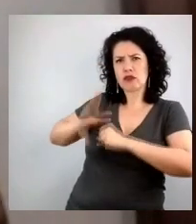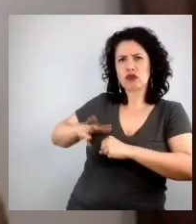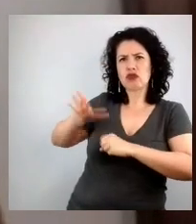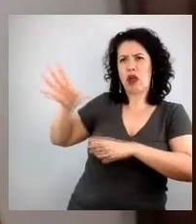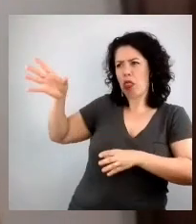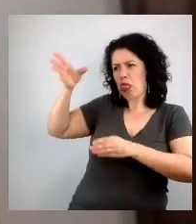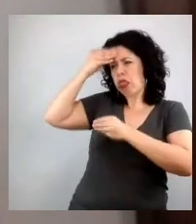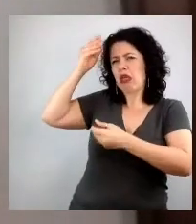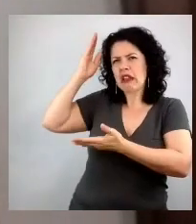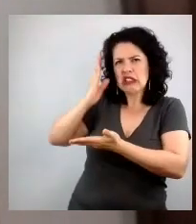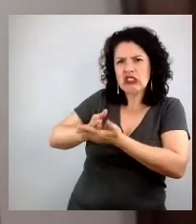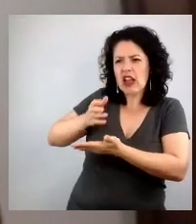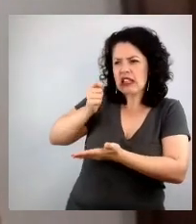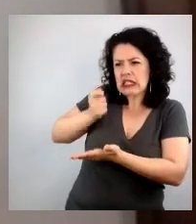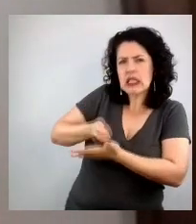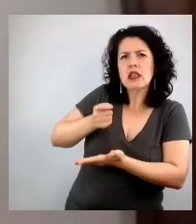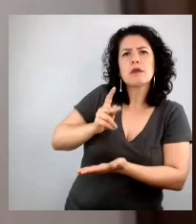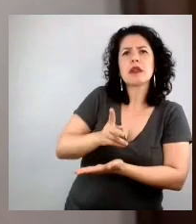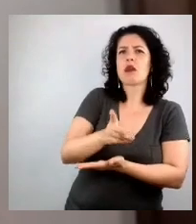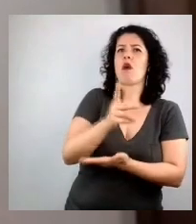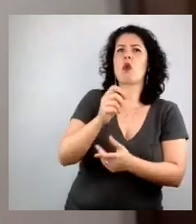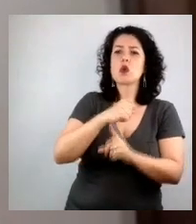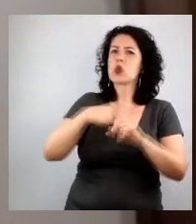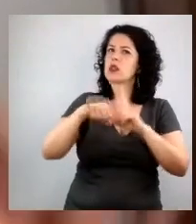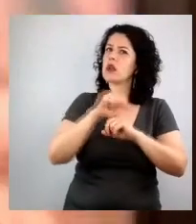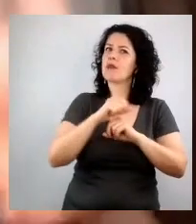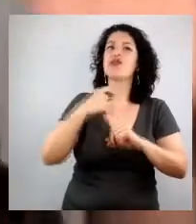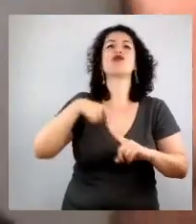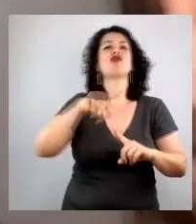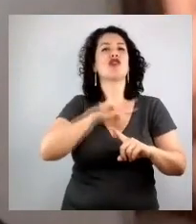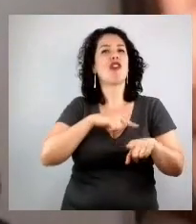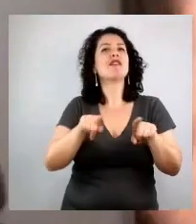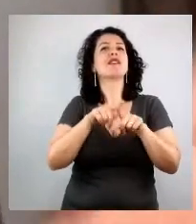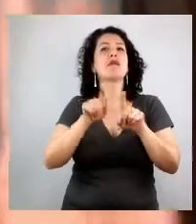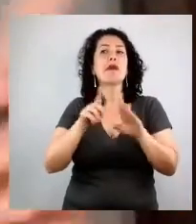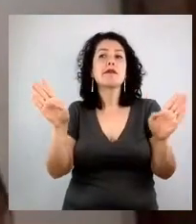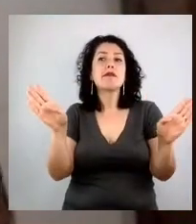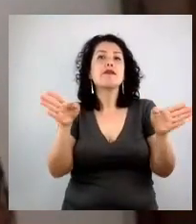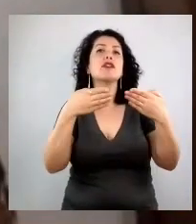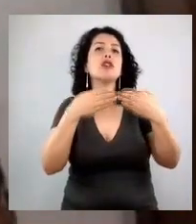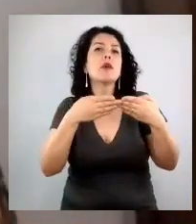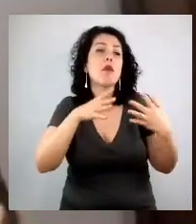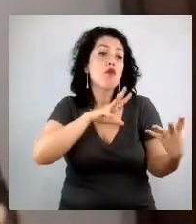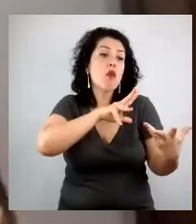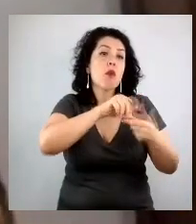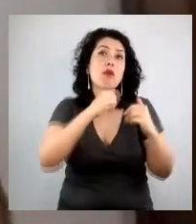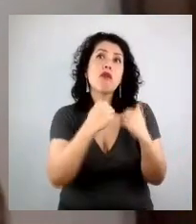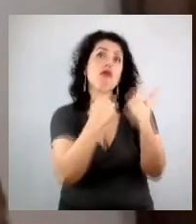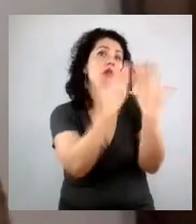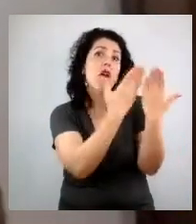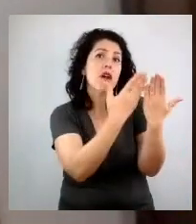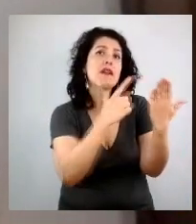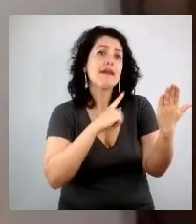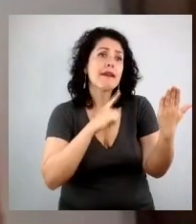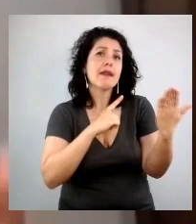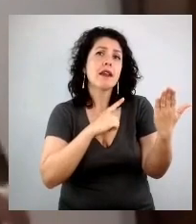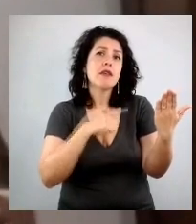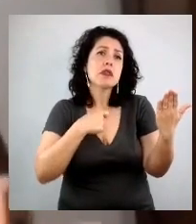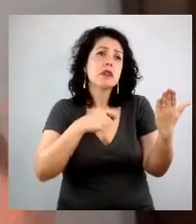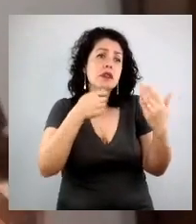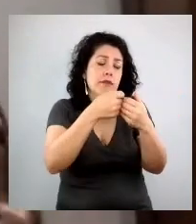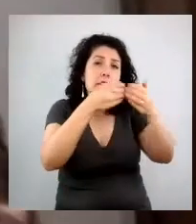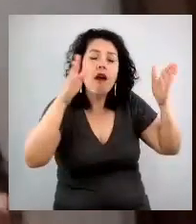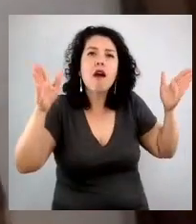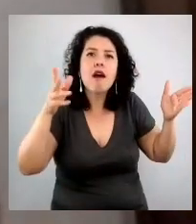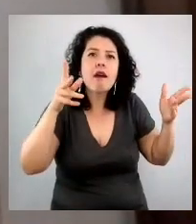validado socialmente, a gente também se fecha para um mundo que existe, e eu acho esse um ponto importante, é um mundo que